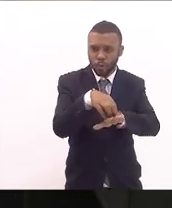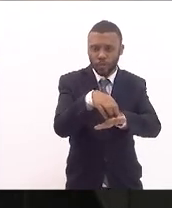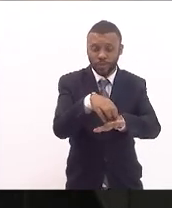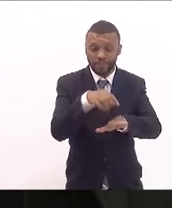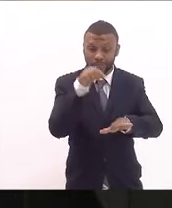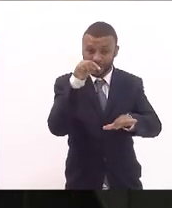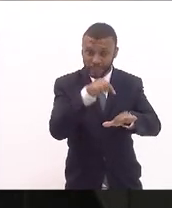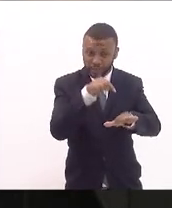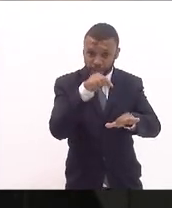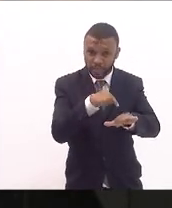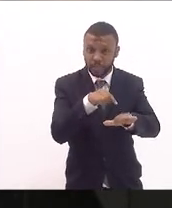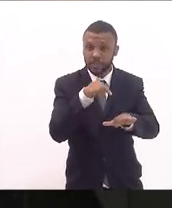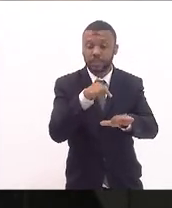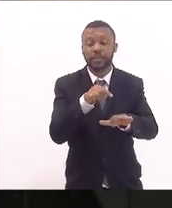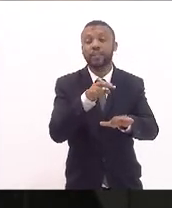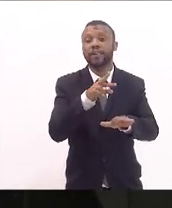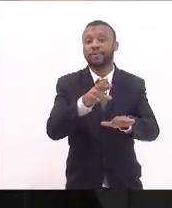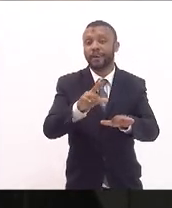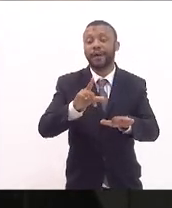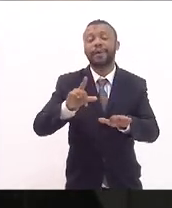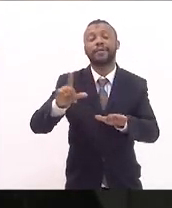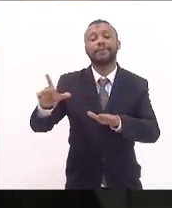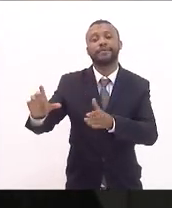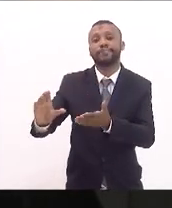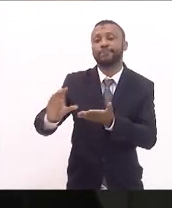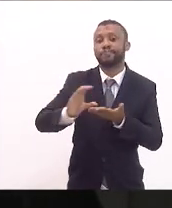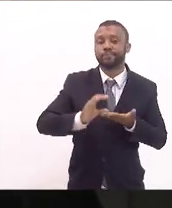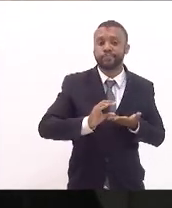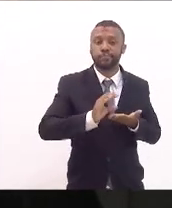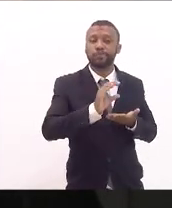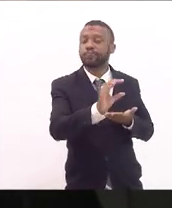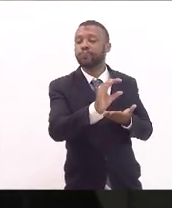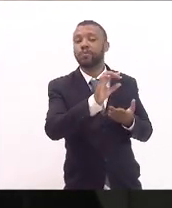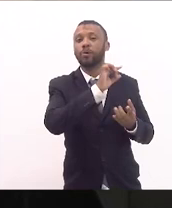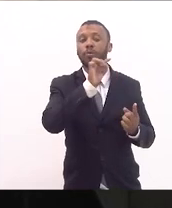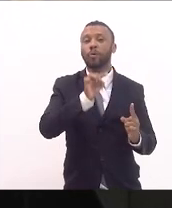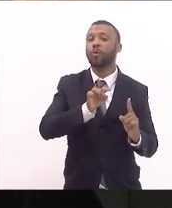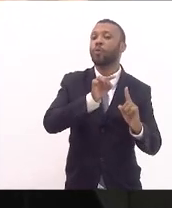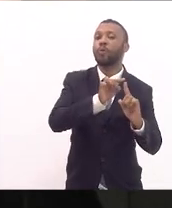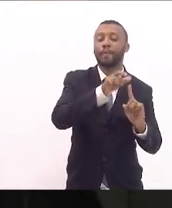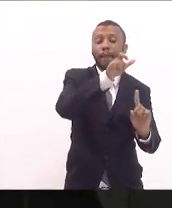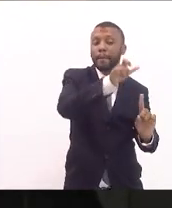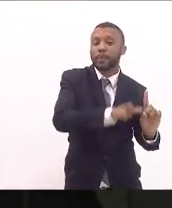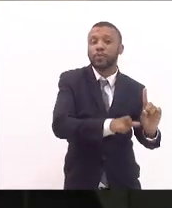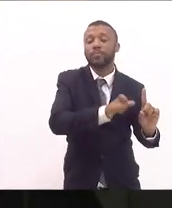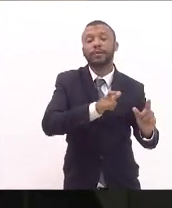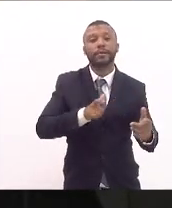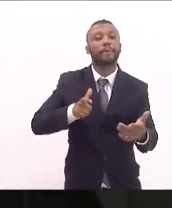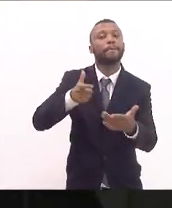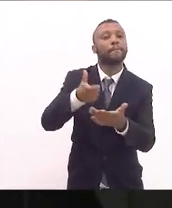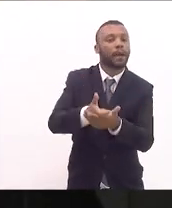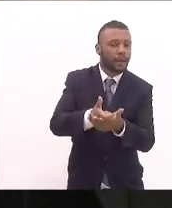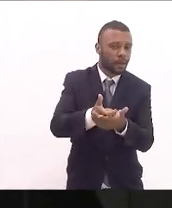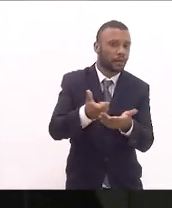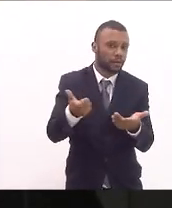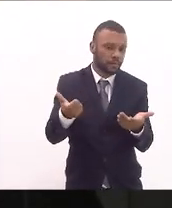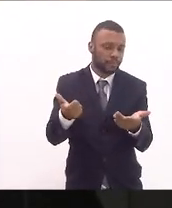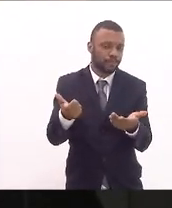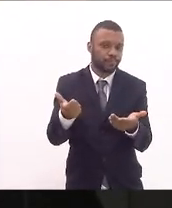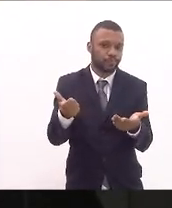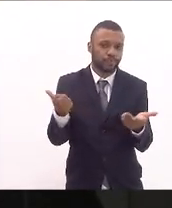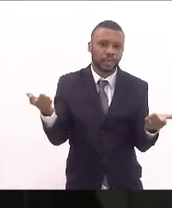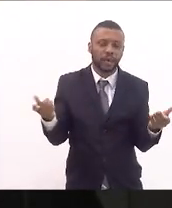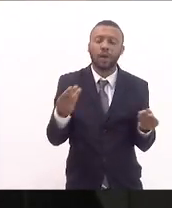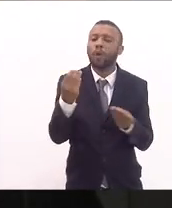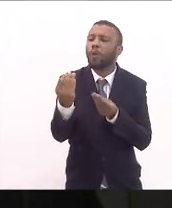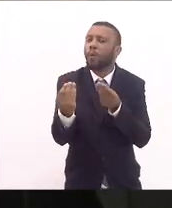e vão passar esses preços dos produtos finais Oi e o bolso do